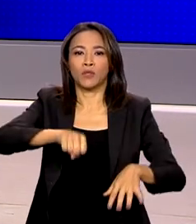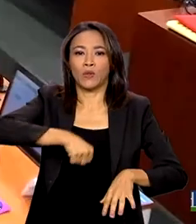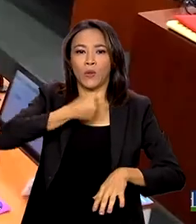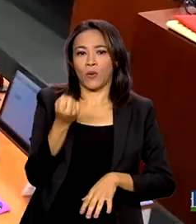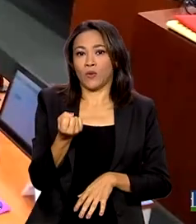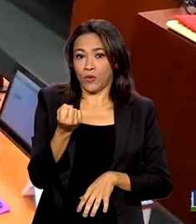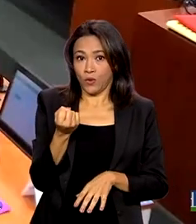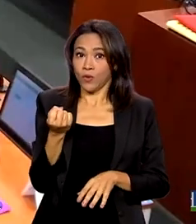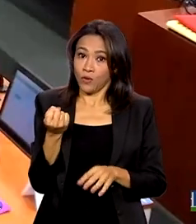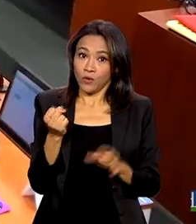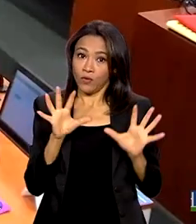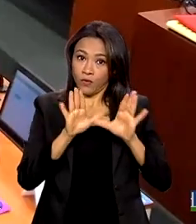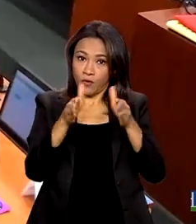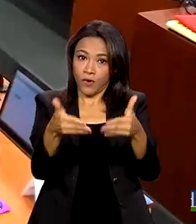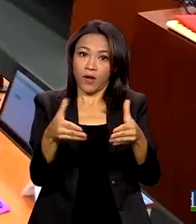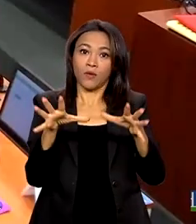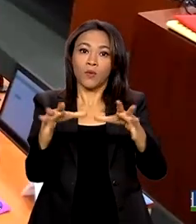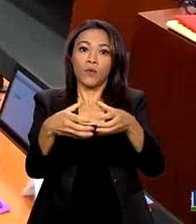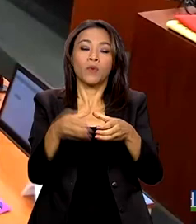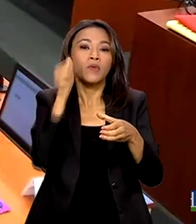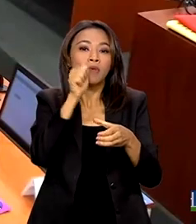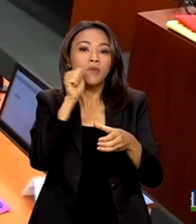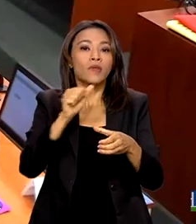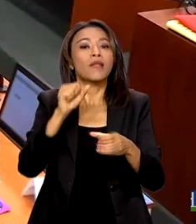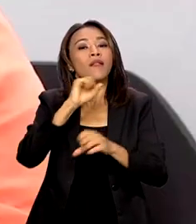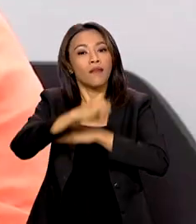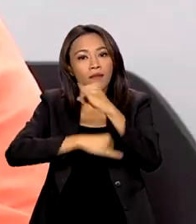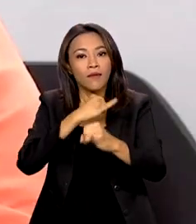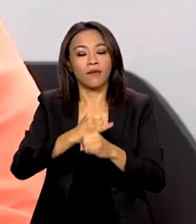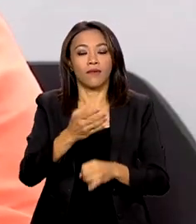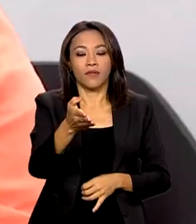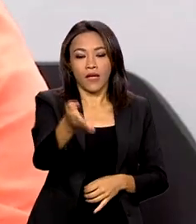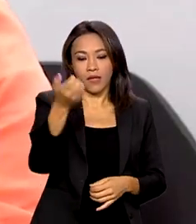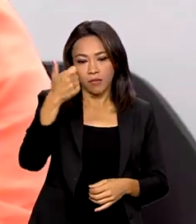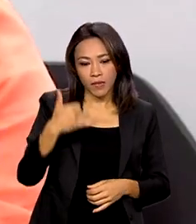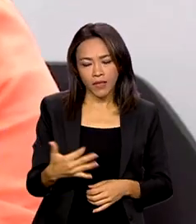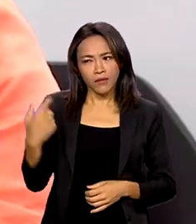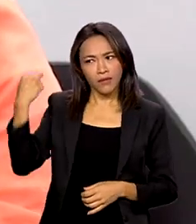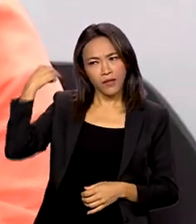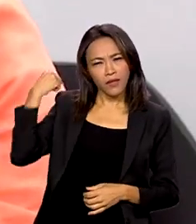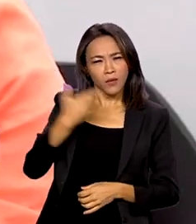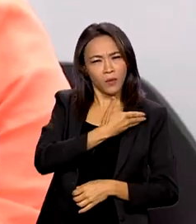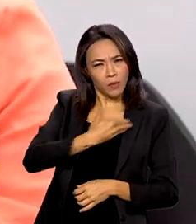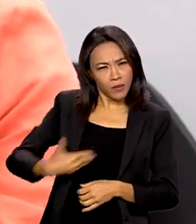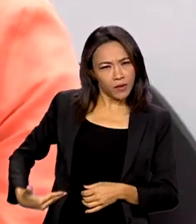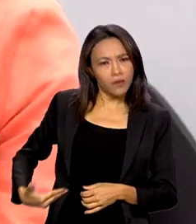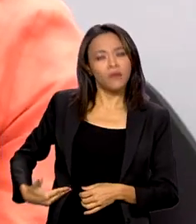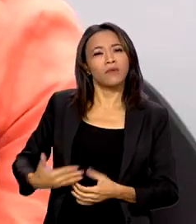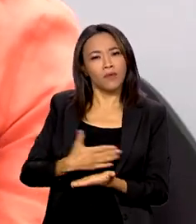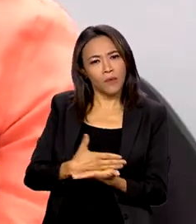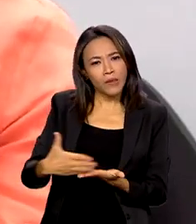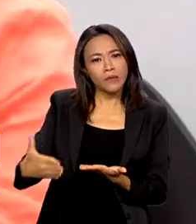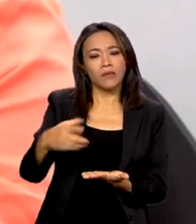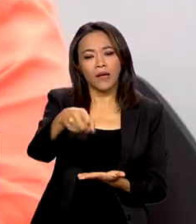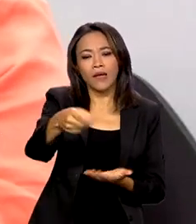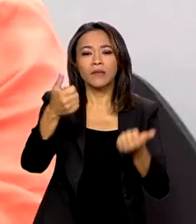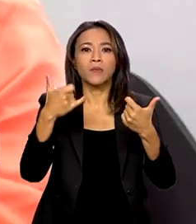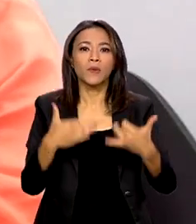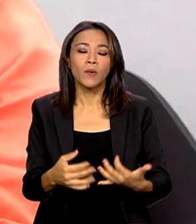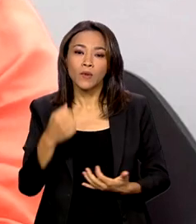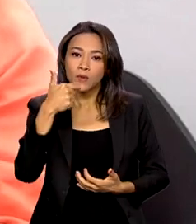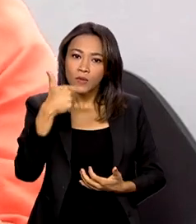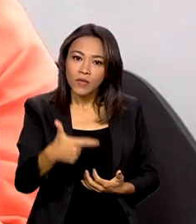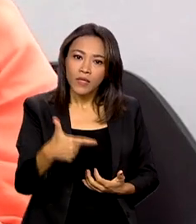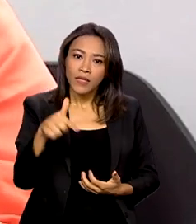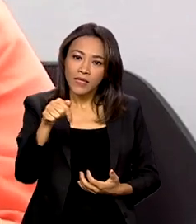internet. Entre as ações realizadas pela pasta desde o início do governo, a ministra destacou a entrega de